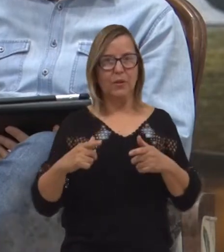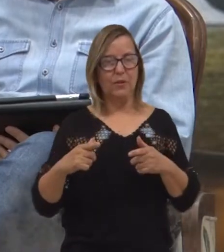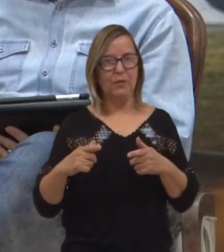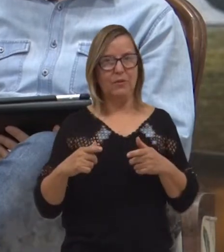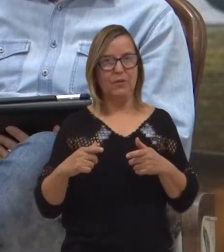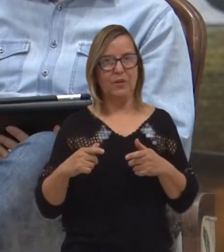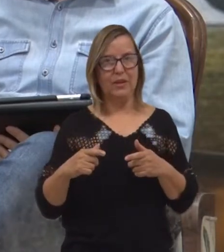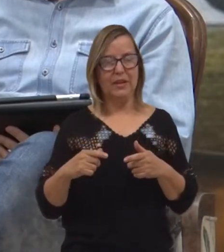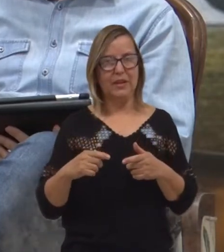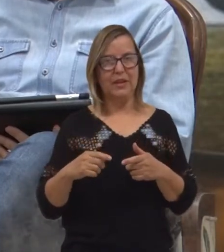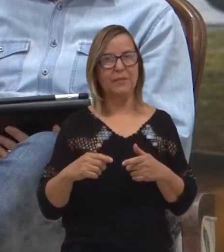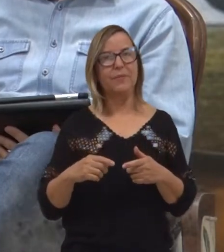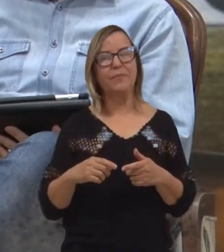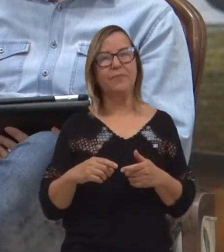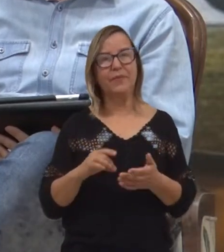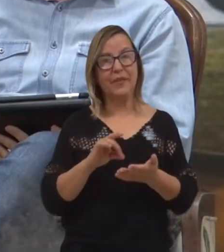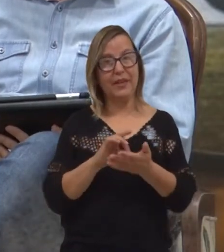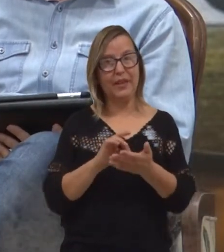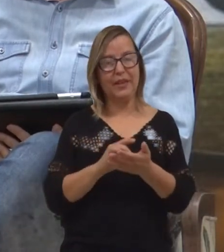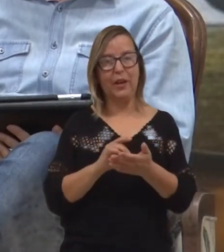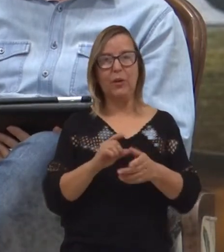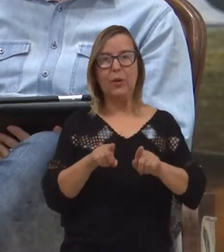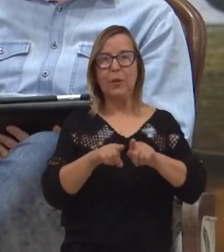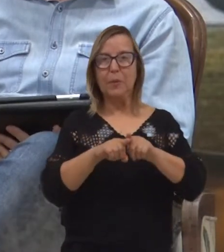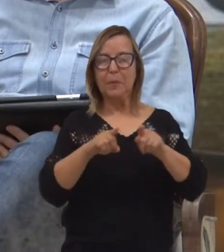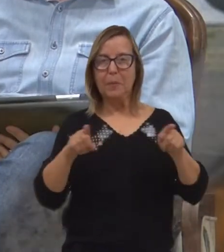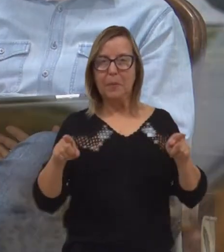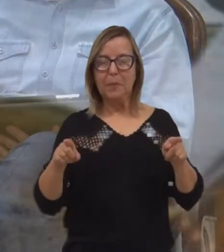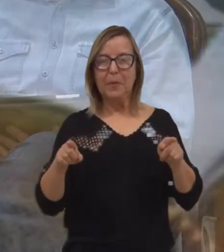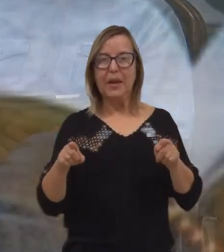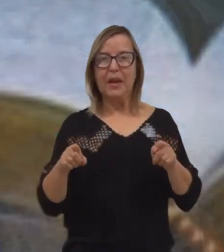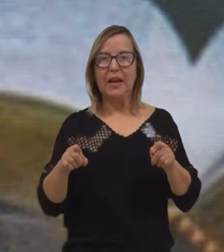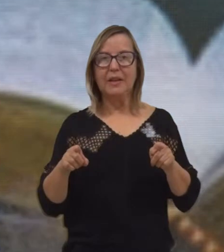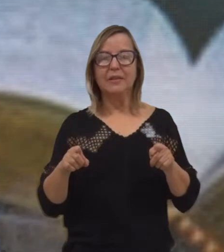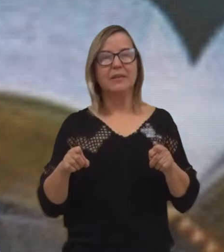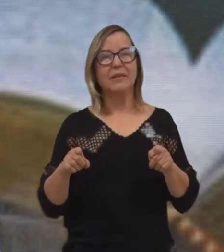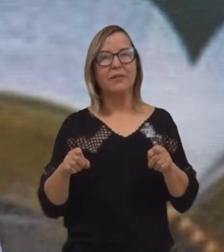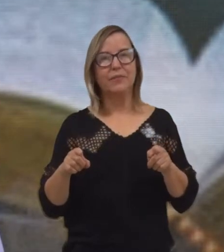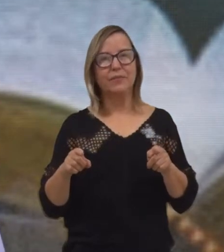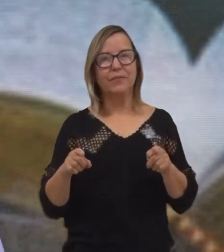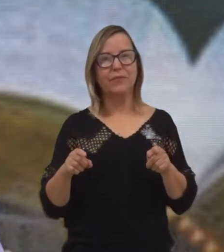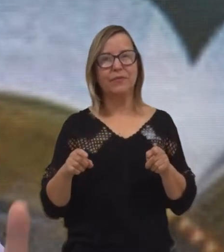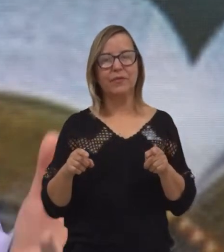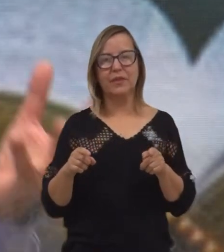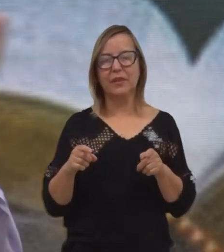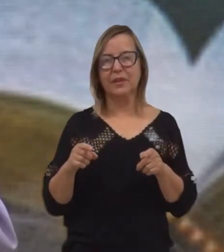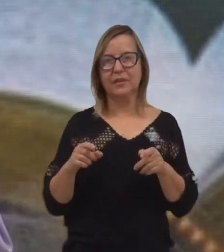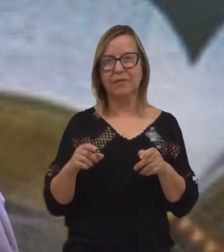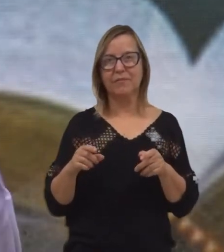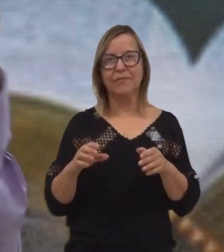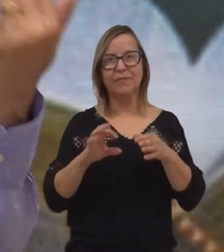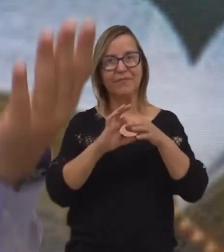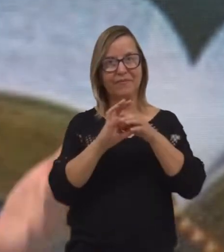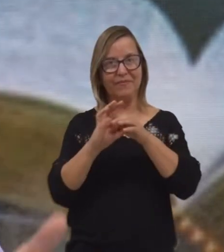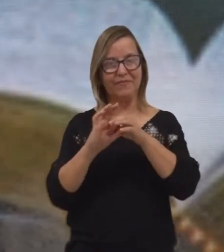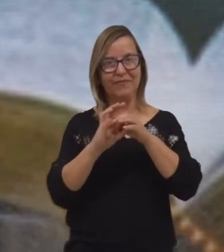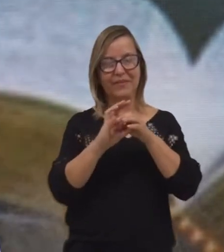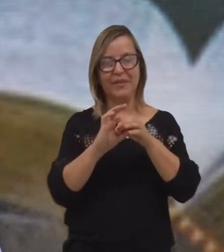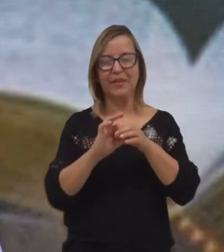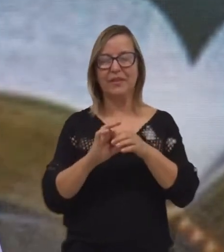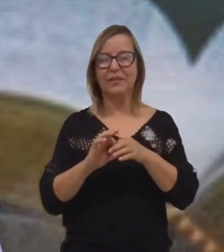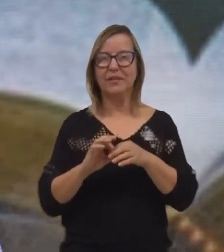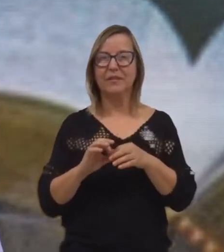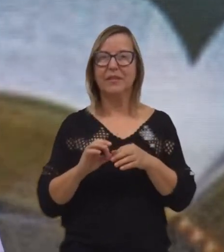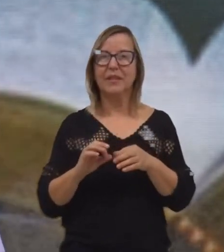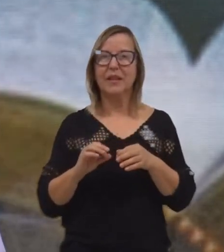dos relacionamentos, da igreja reunida que adora ao Senhor também, sem dúvida, mas como igreja do Senhor, que está espalhada por